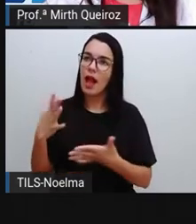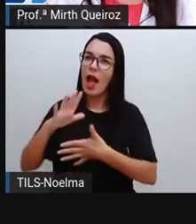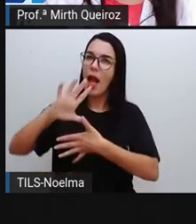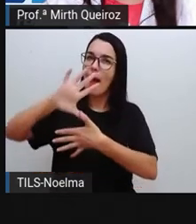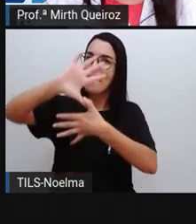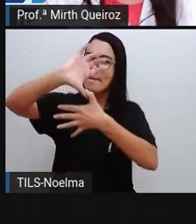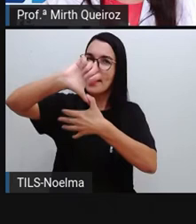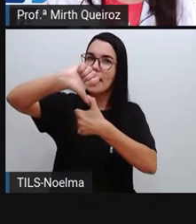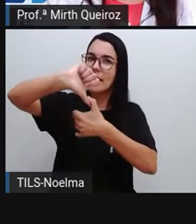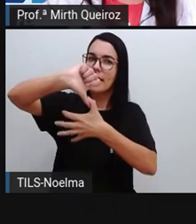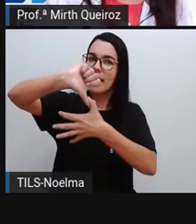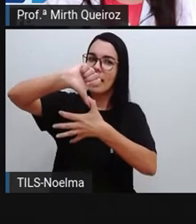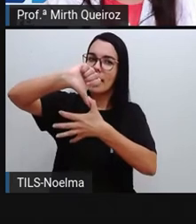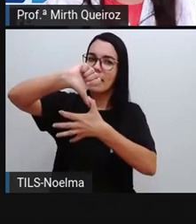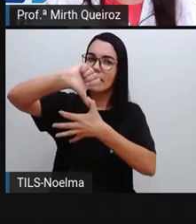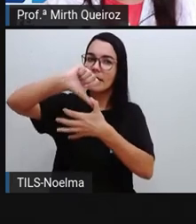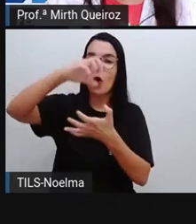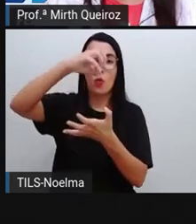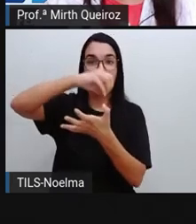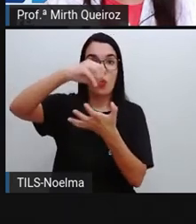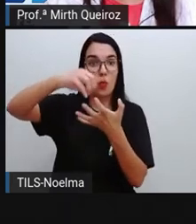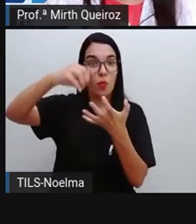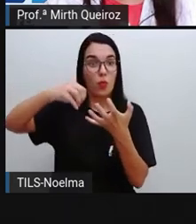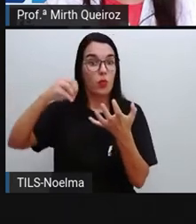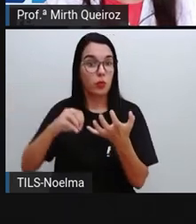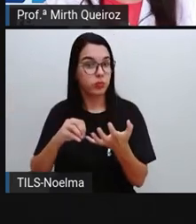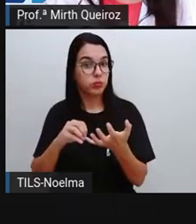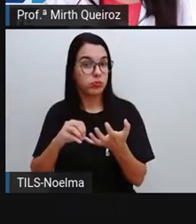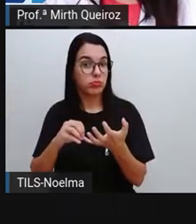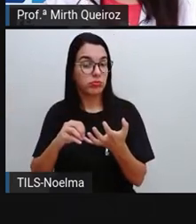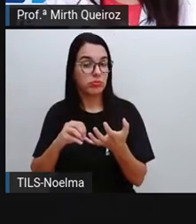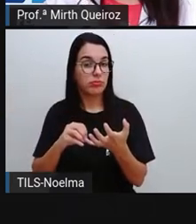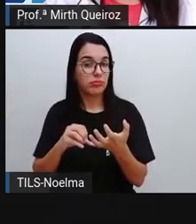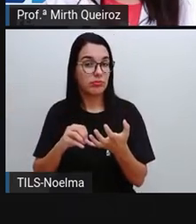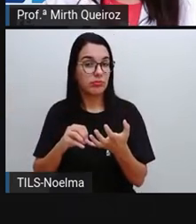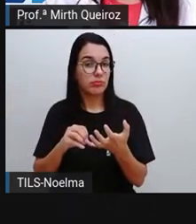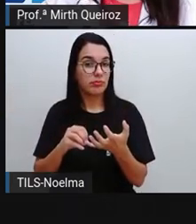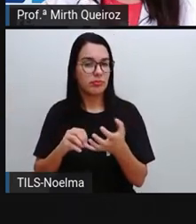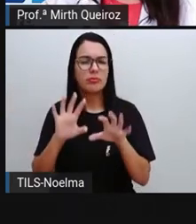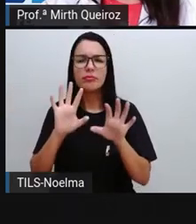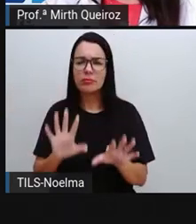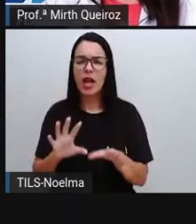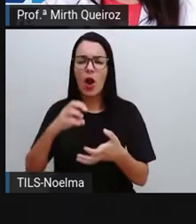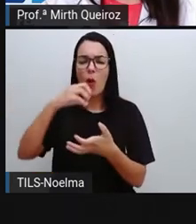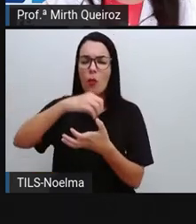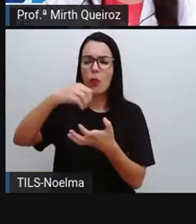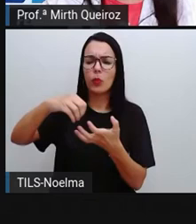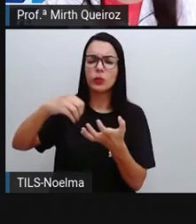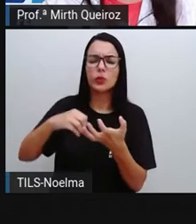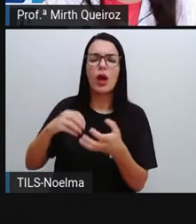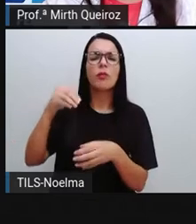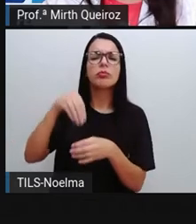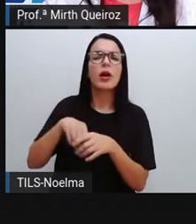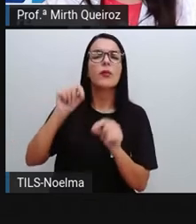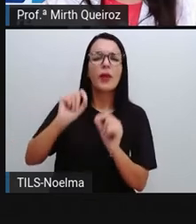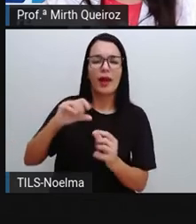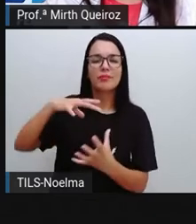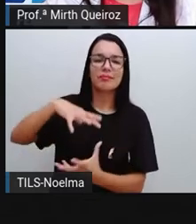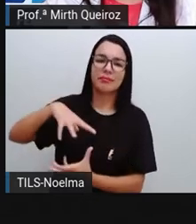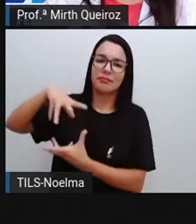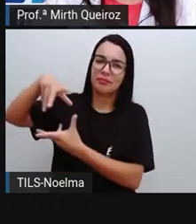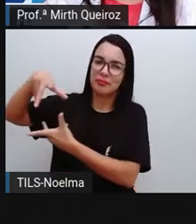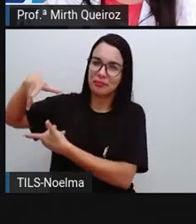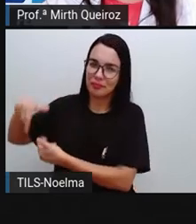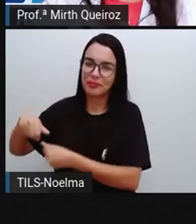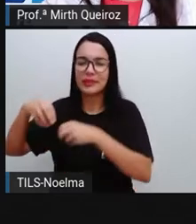América, continente, né? E esse continente está dentro de quê? Do planeta